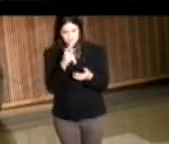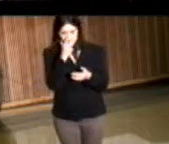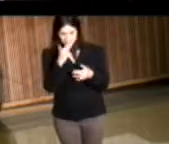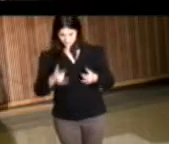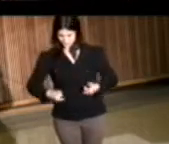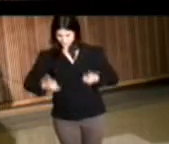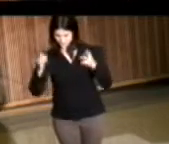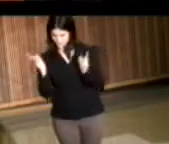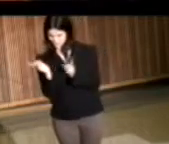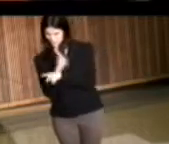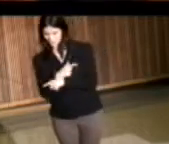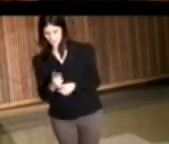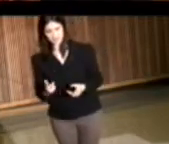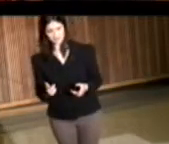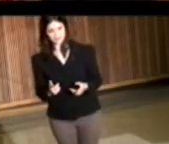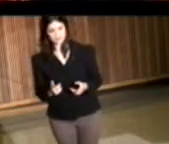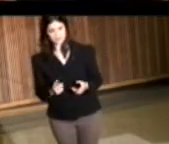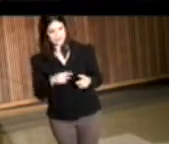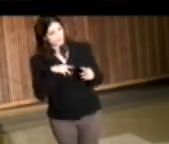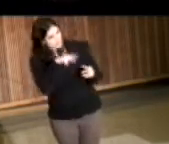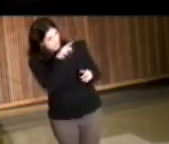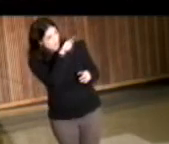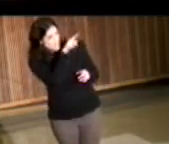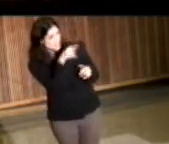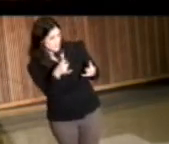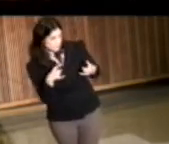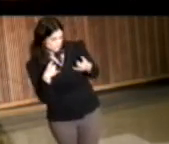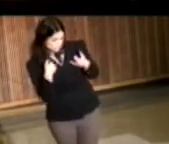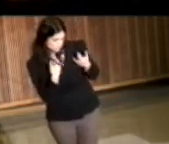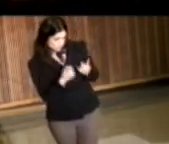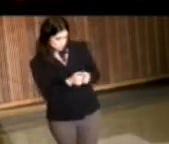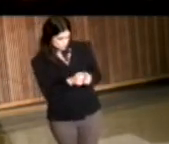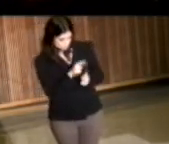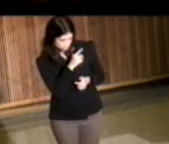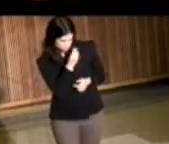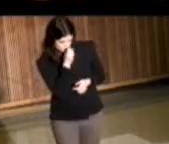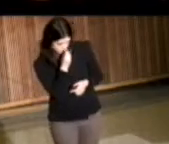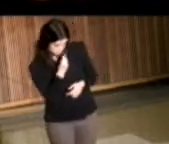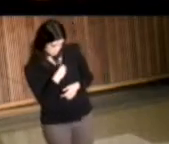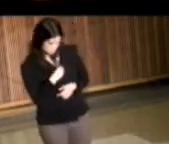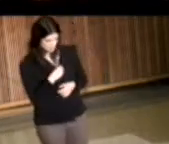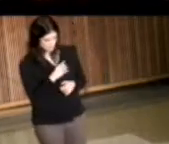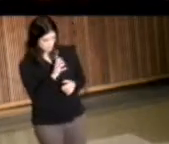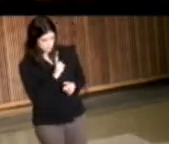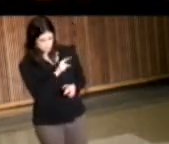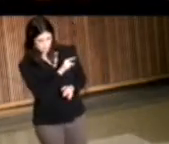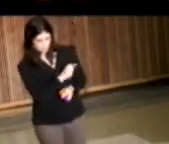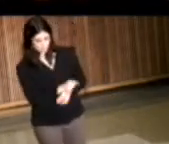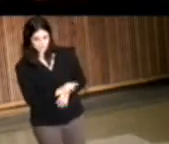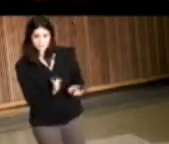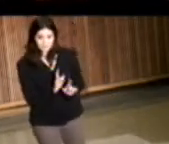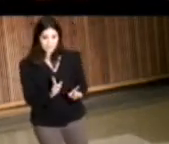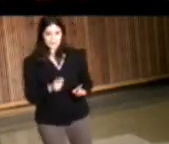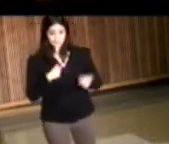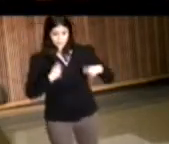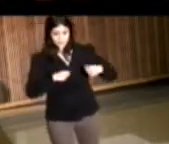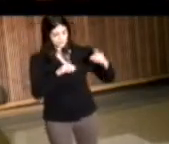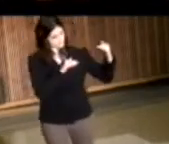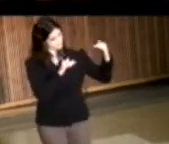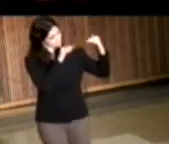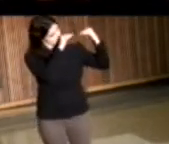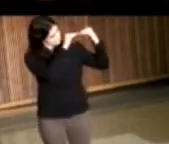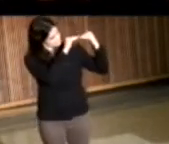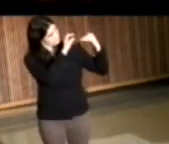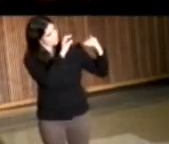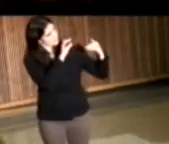com o mesmo critério que Deus olha para mim. Como é que Deus está olhando para mim? Graça.